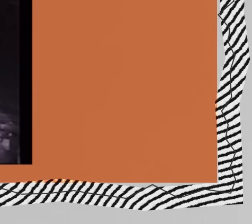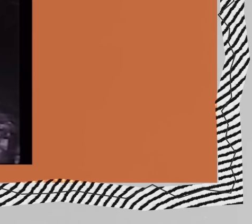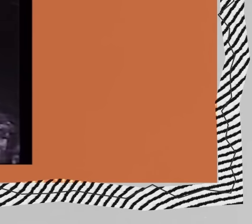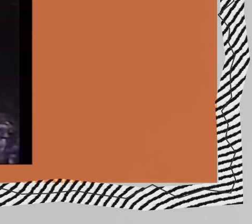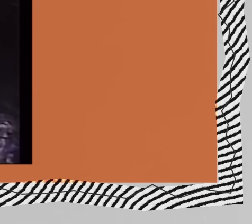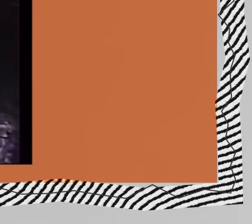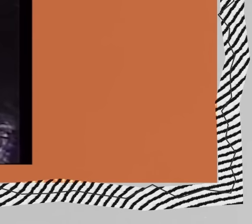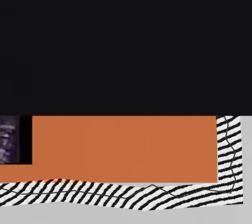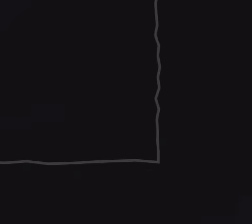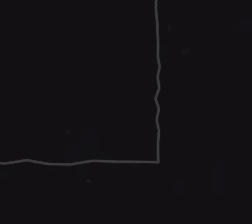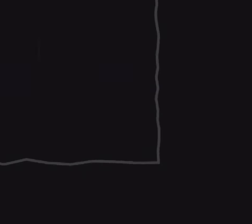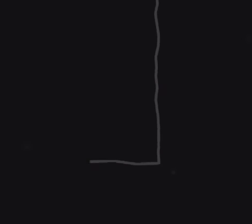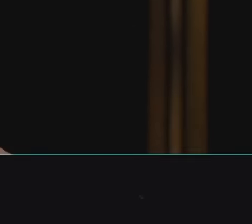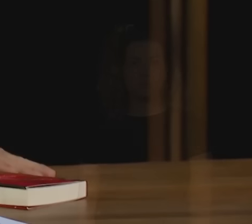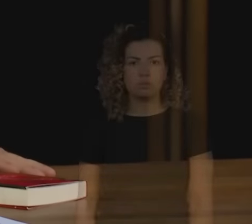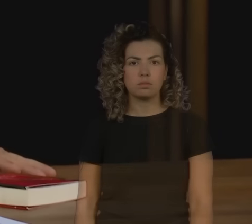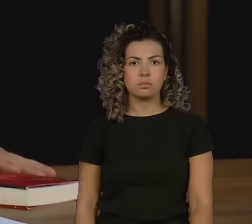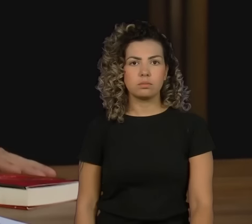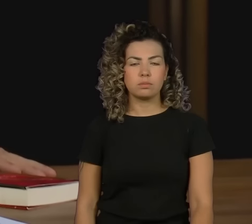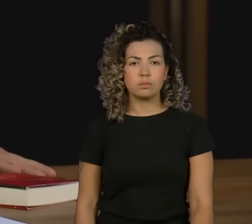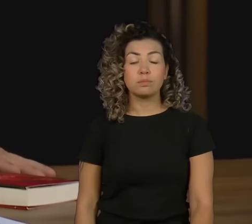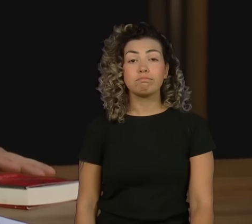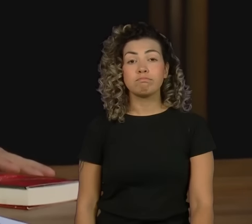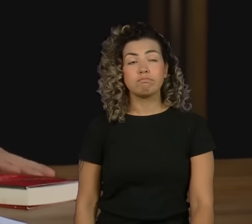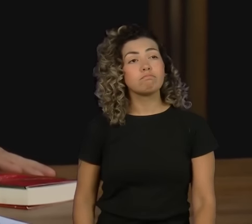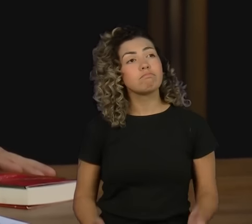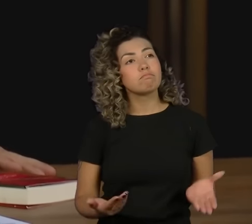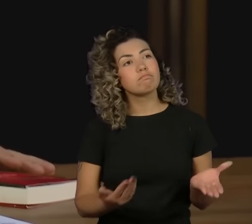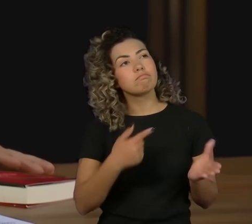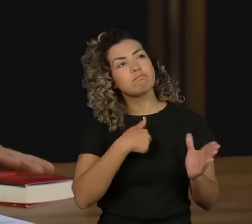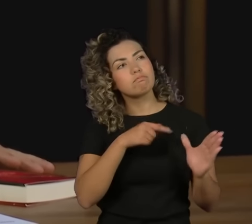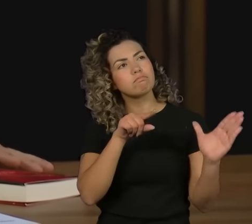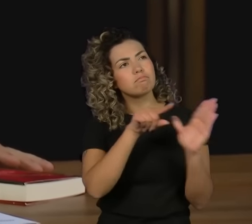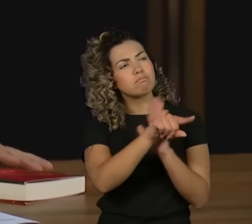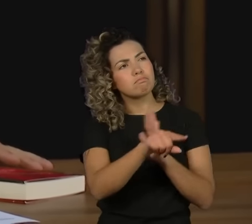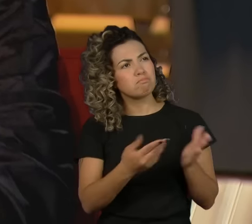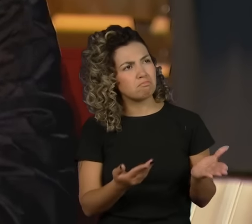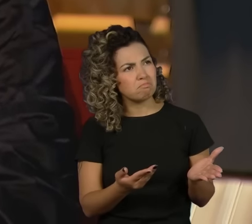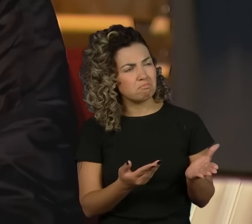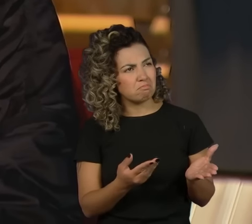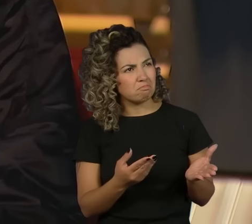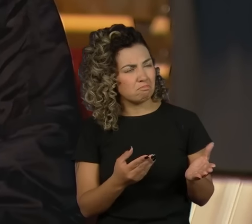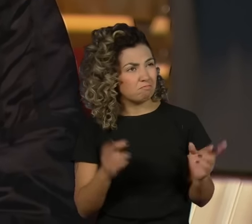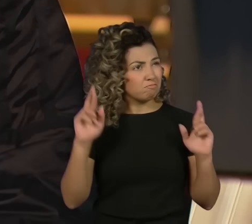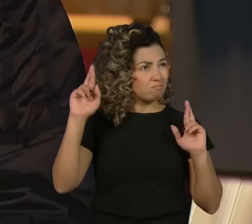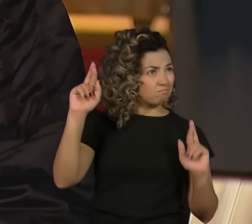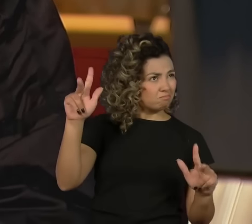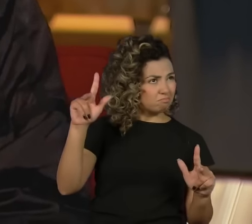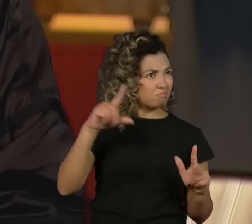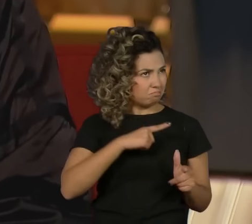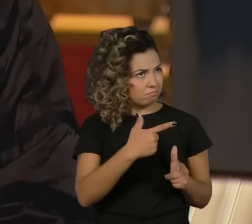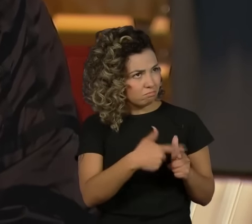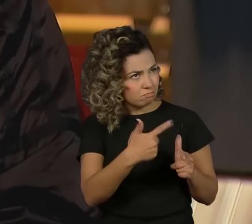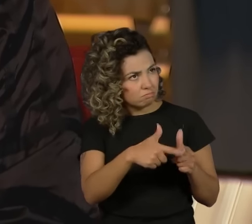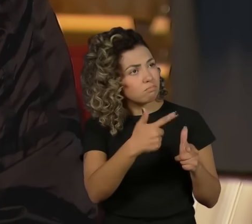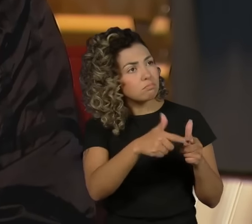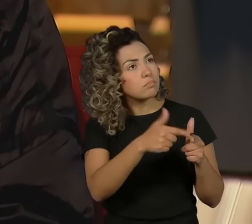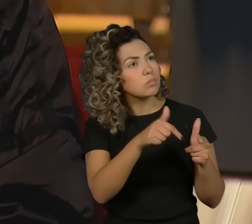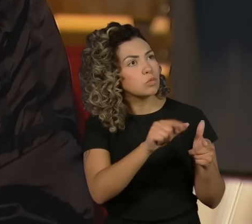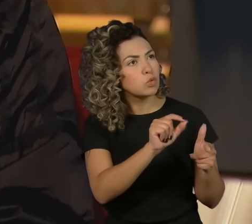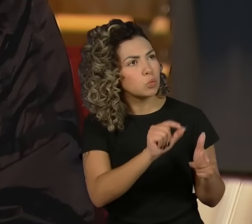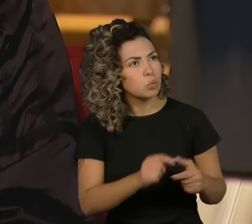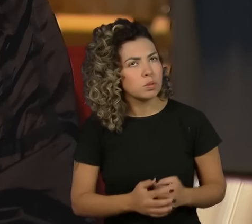E o que há de trágico nisso, então? a falta de investimento do